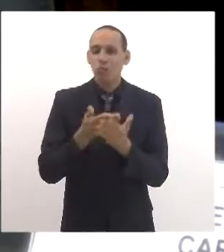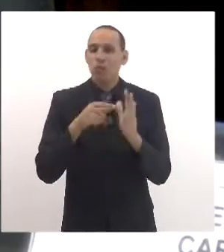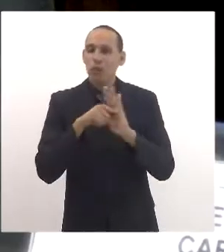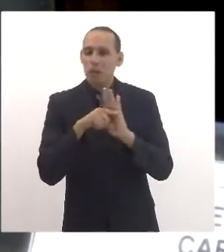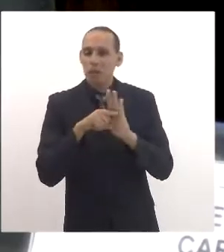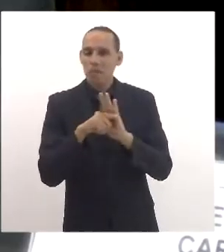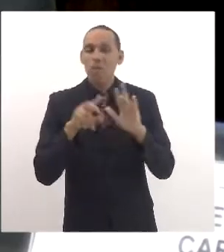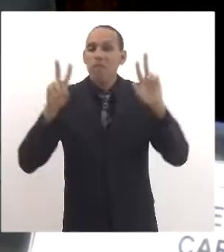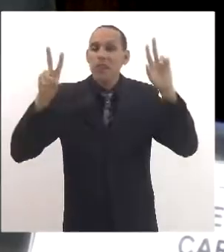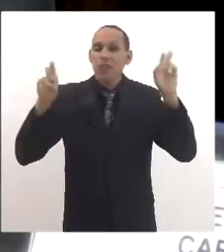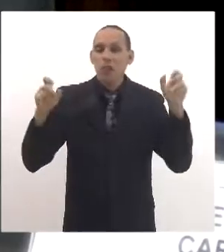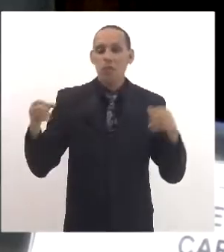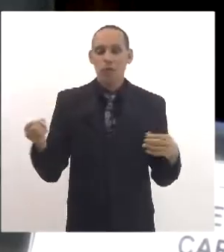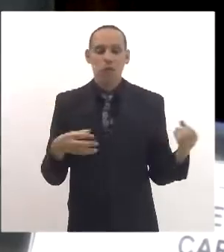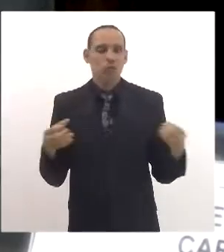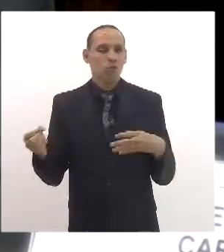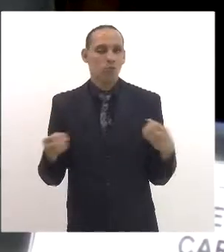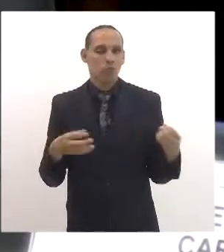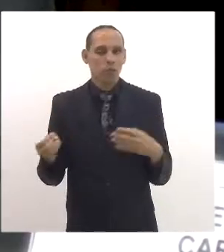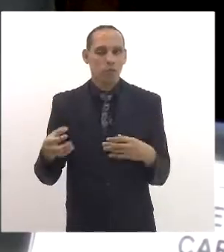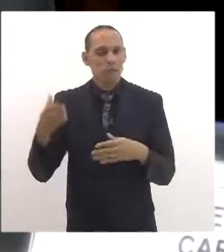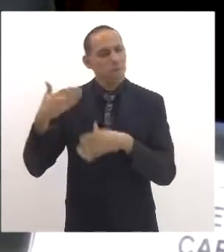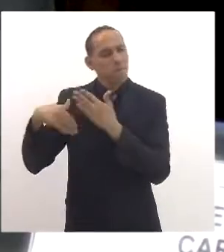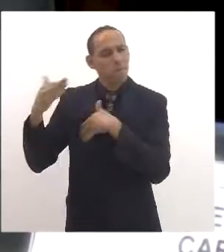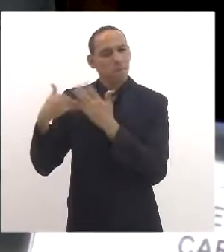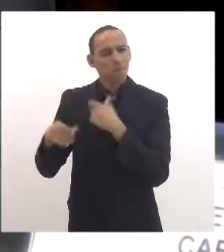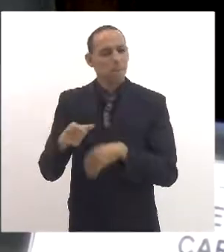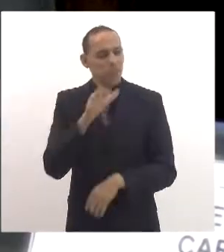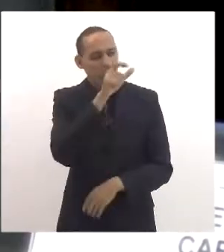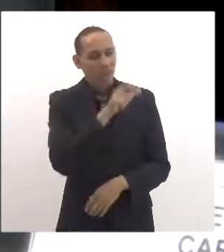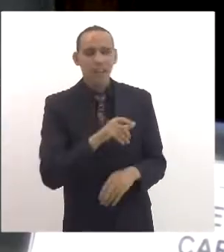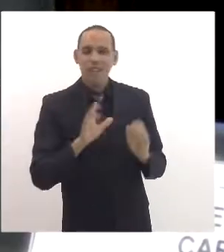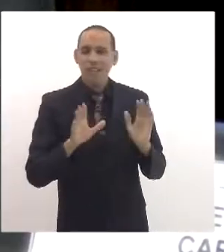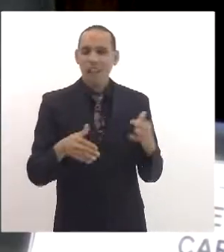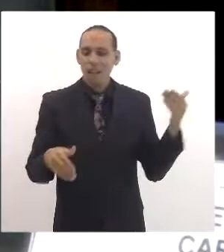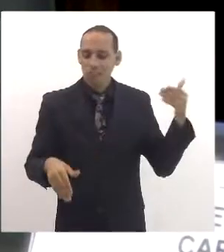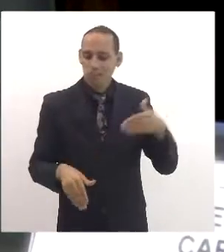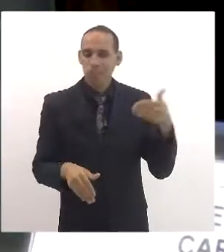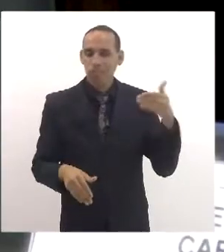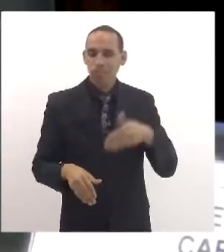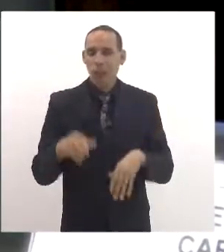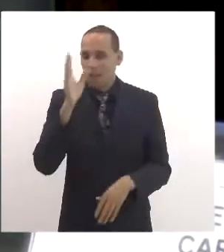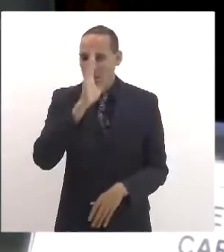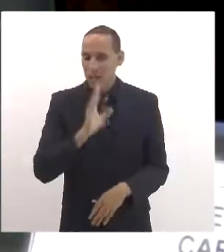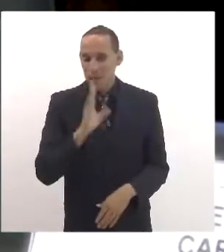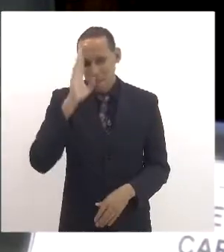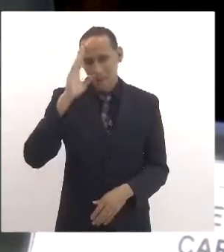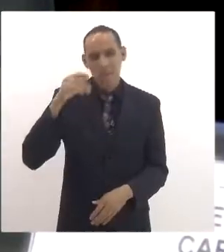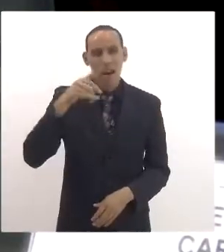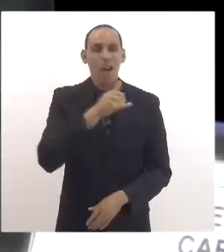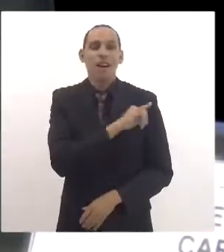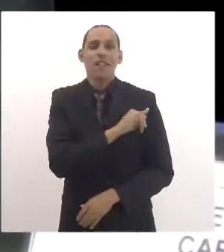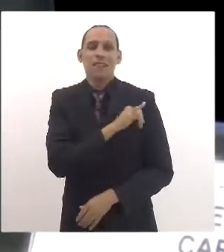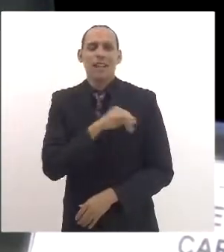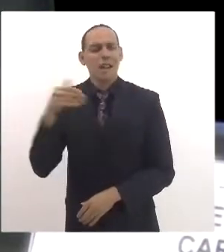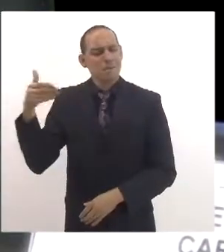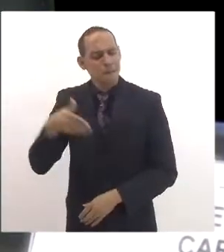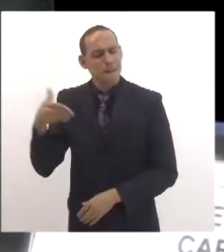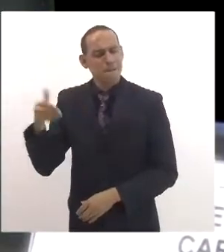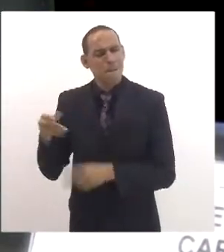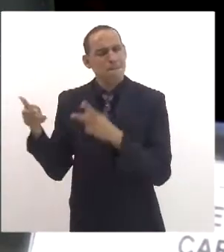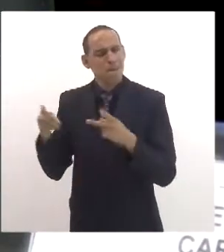da inovação. Naquela época, ele já vinha ao Brasil, e especialmente ao Rio de Janeiro, com uma frequência